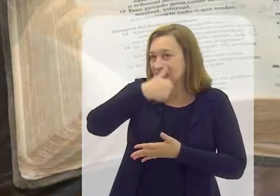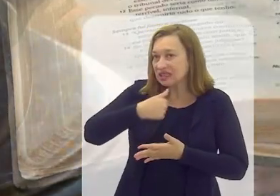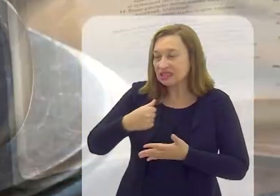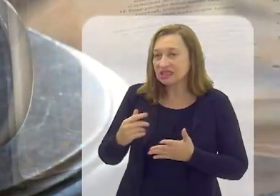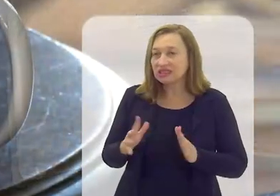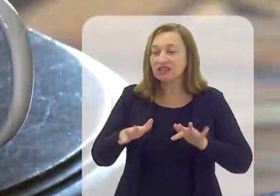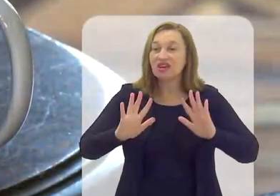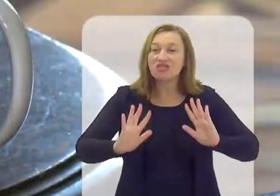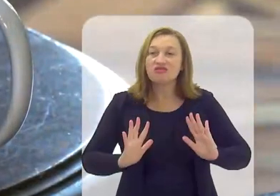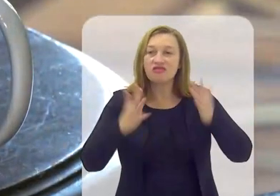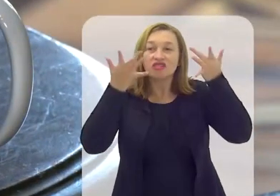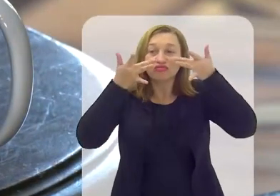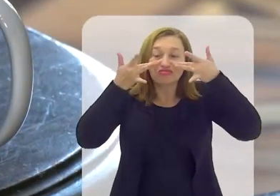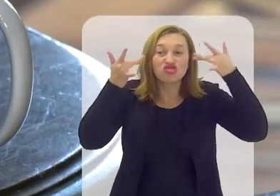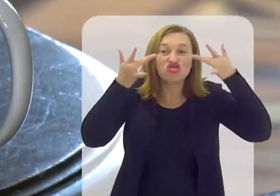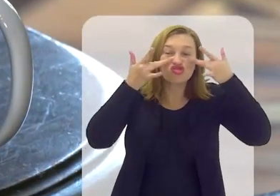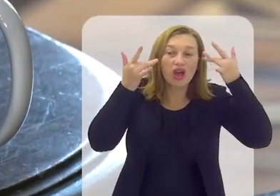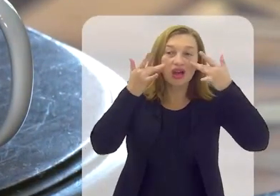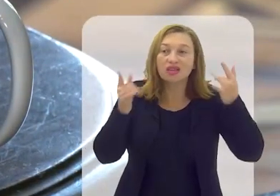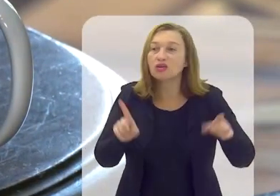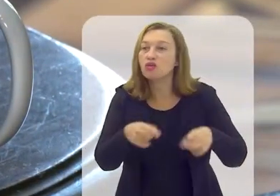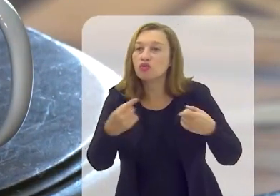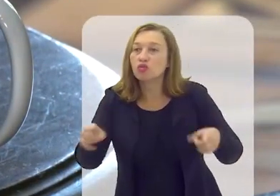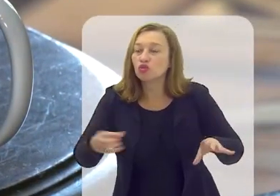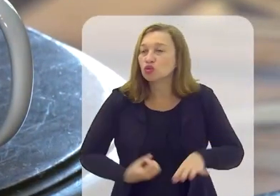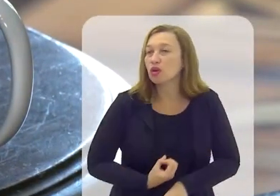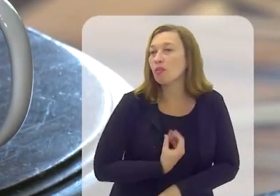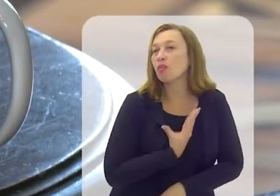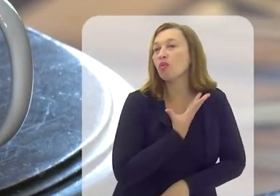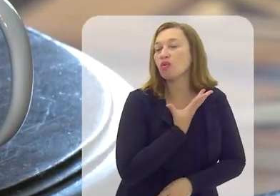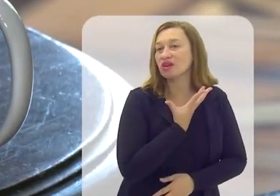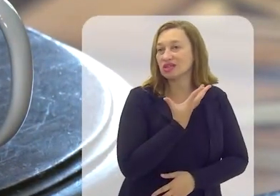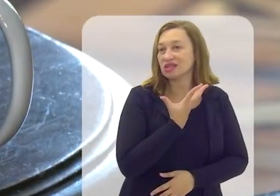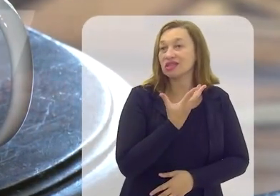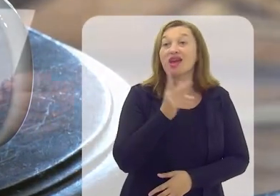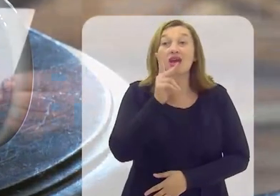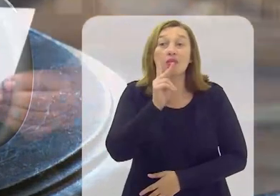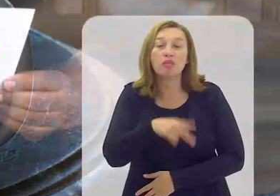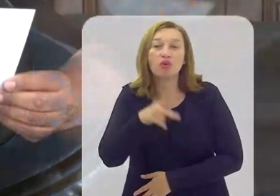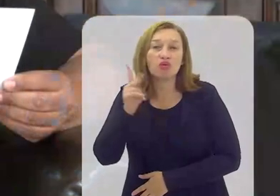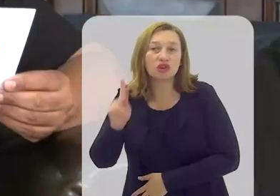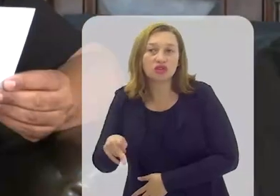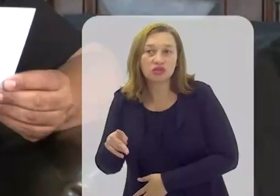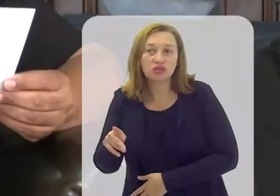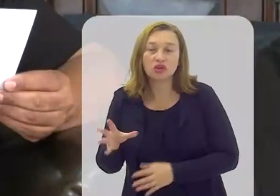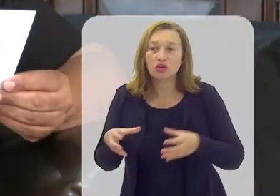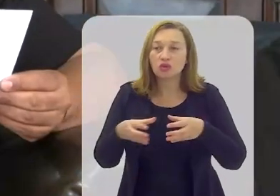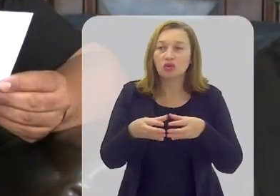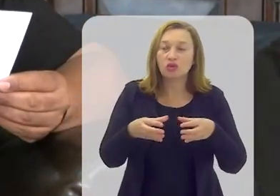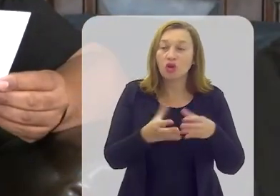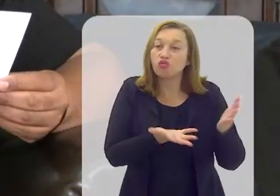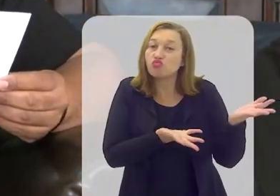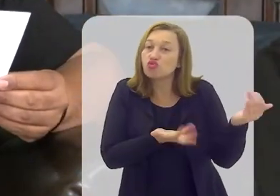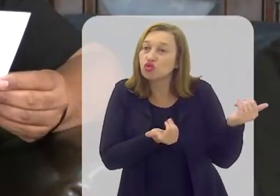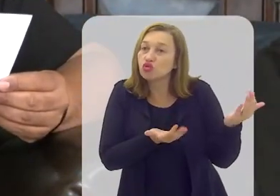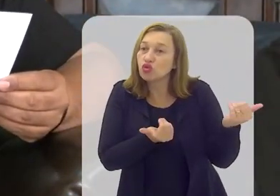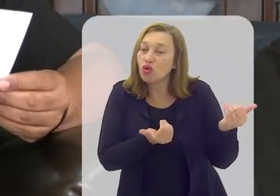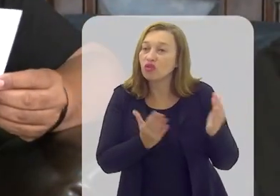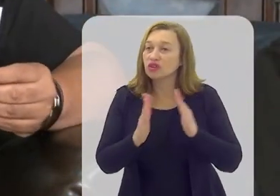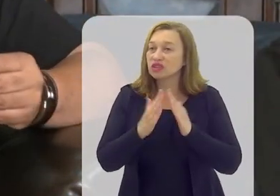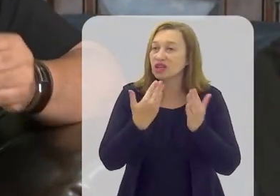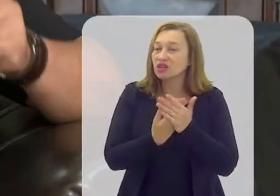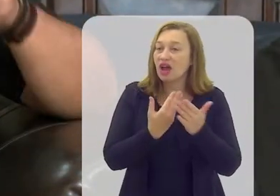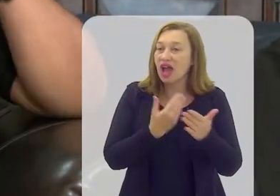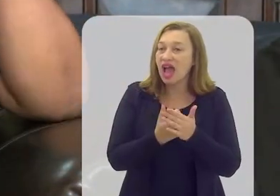em festivais de teatro, música e poesia, e é professor e regente do coral jovem do